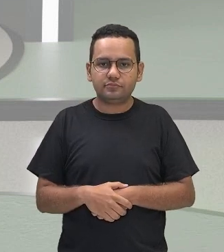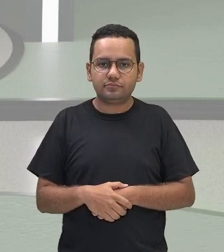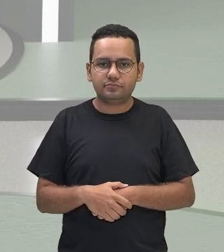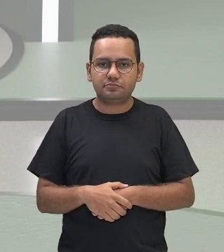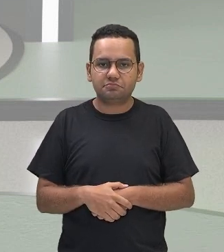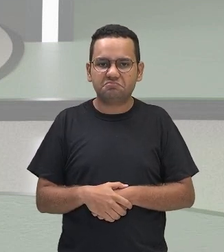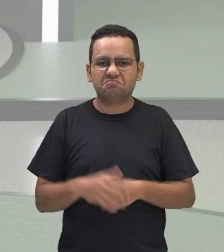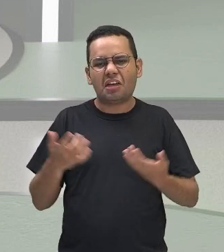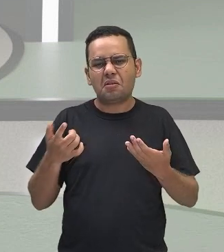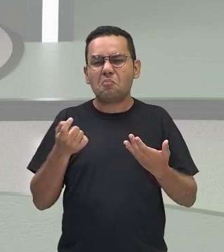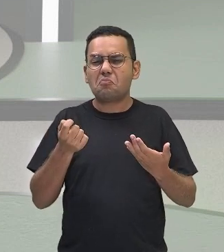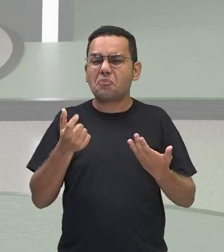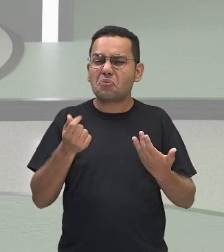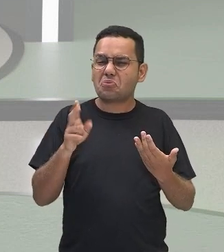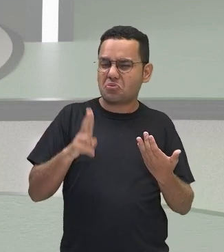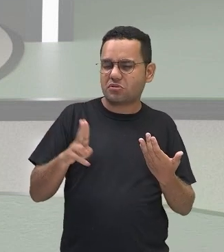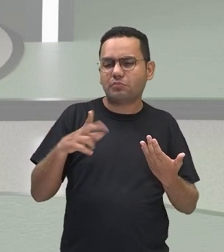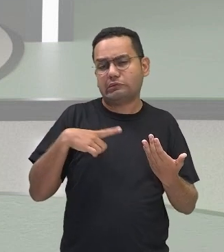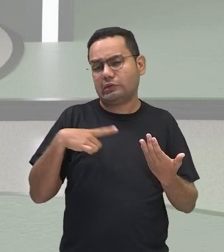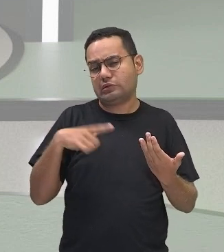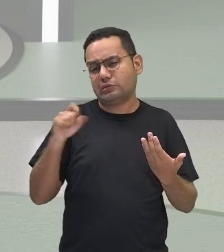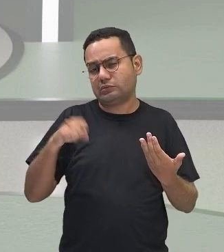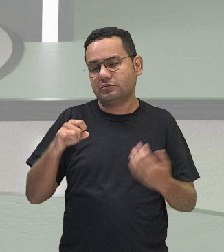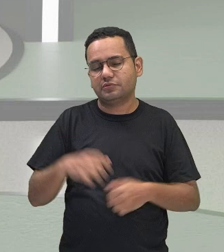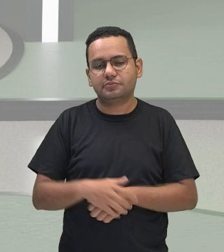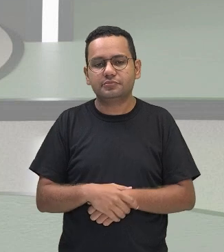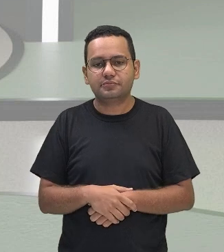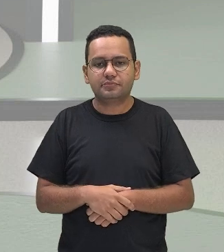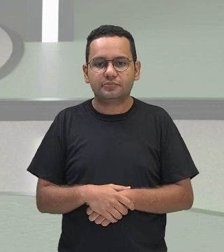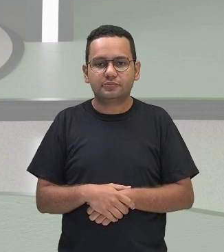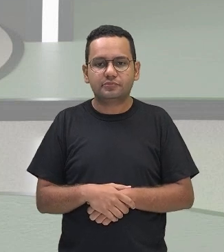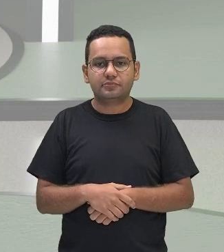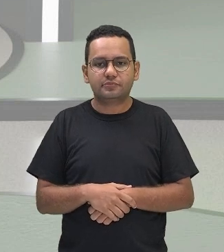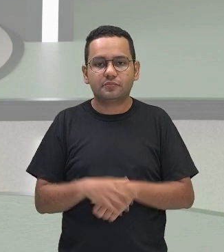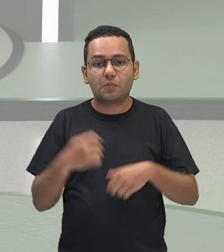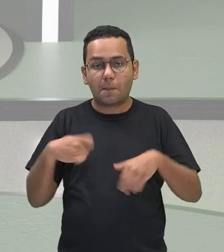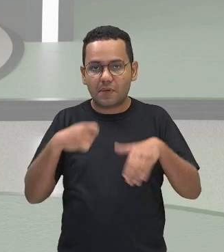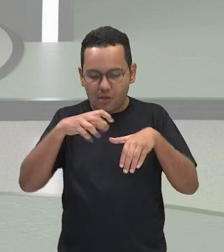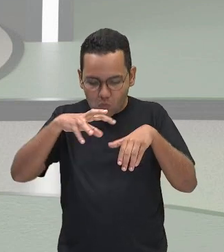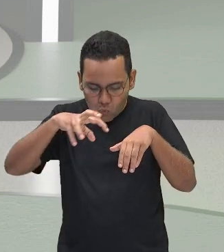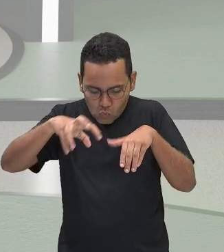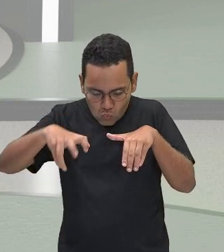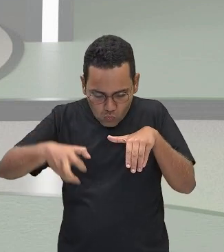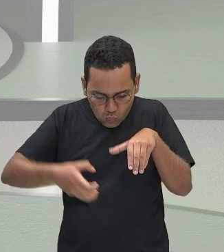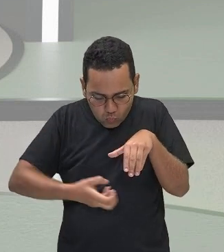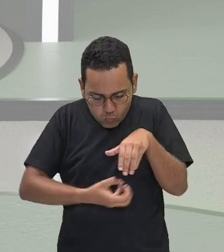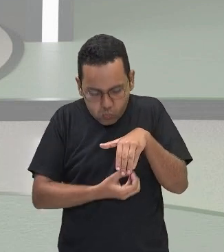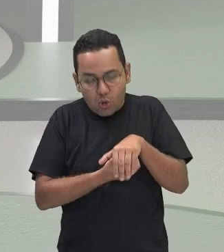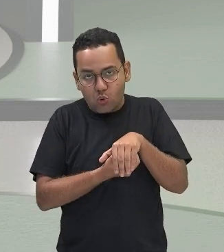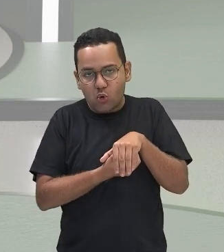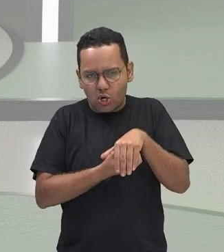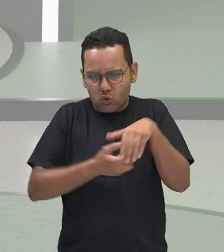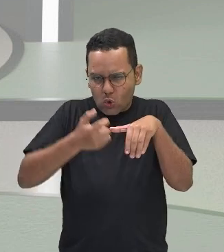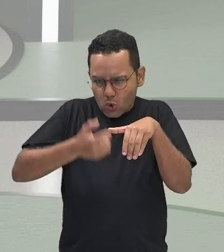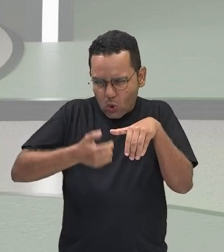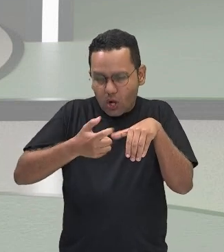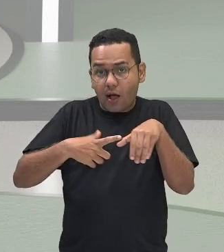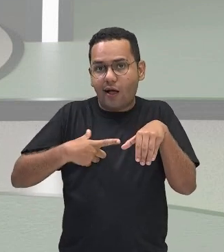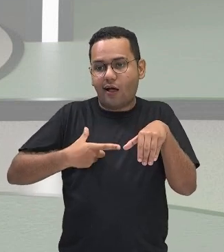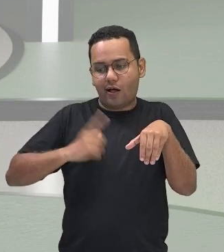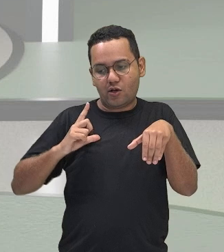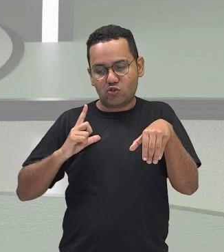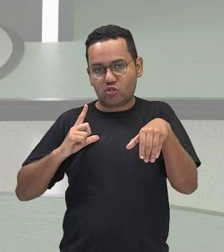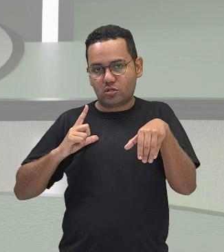tão utilizado, mas existe. É uma opção que também requer a introdução no canal vaginal previamente, né? Pelo